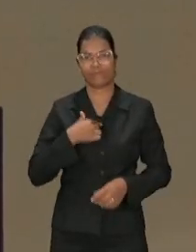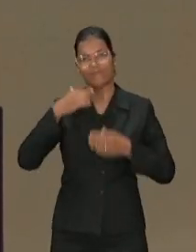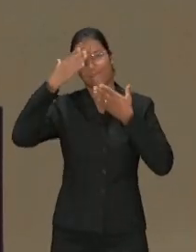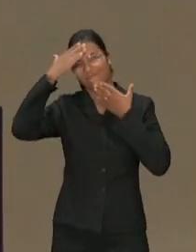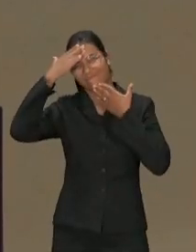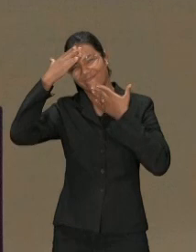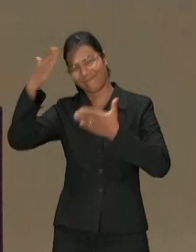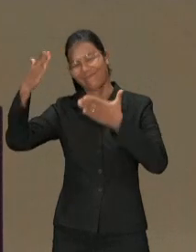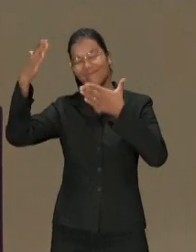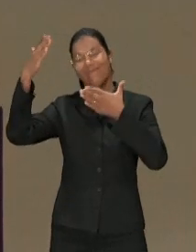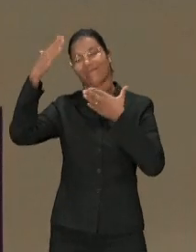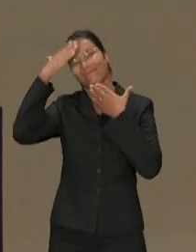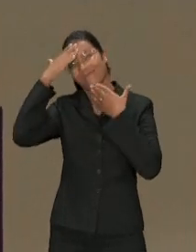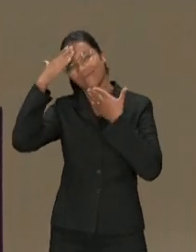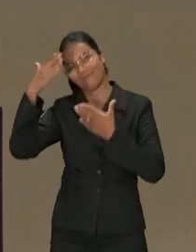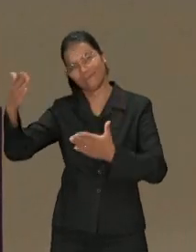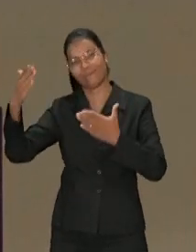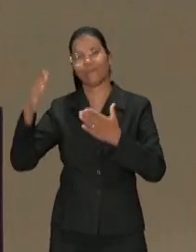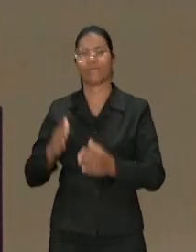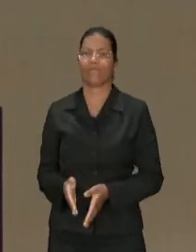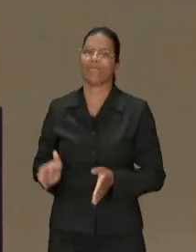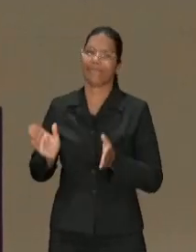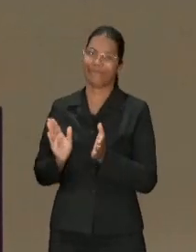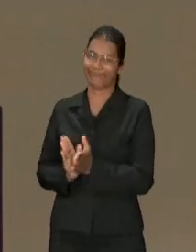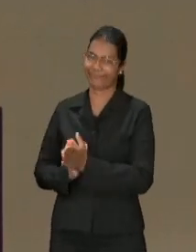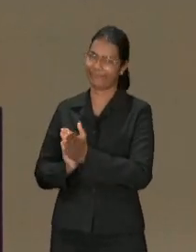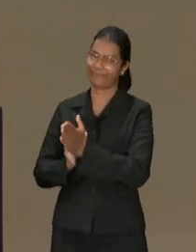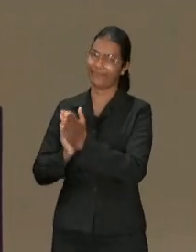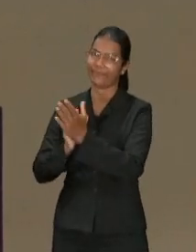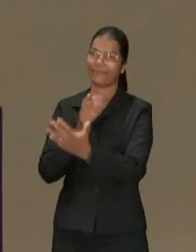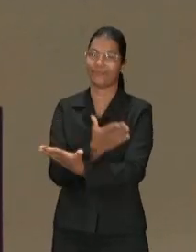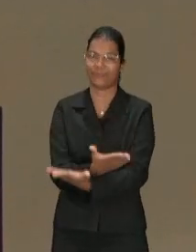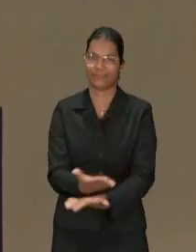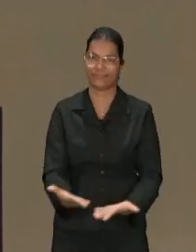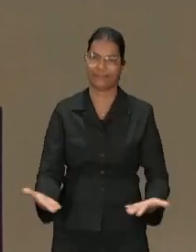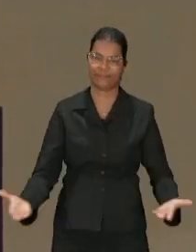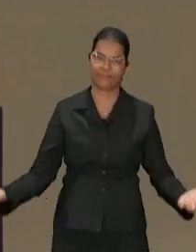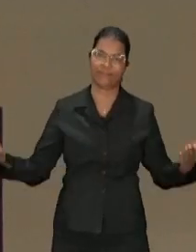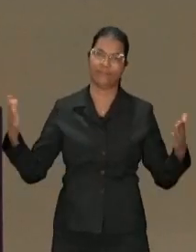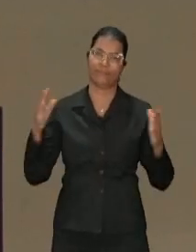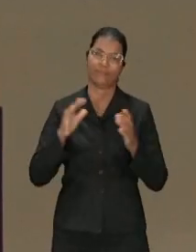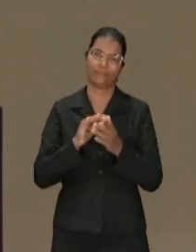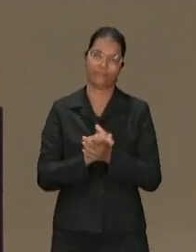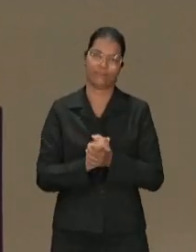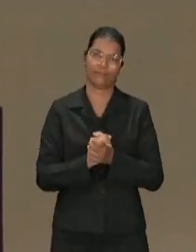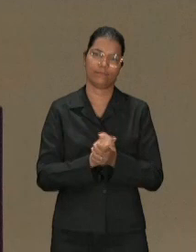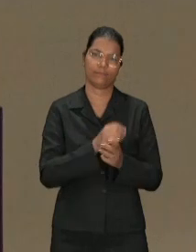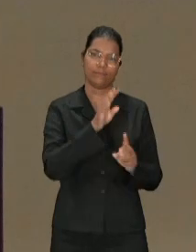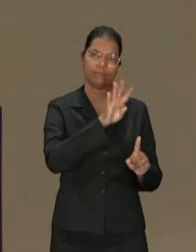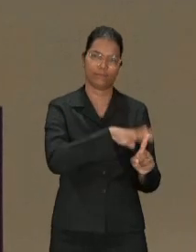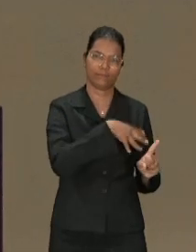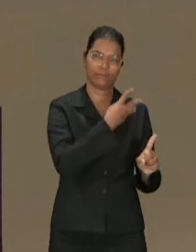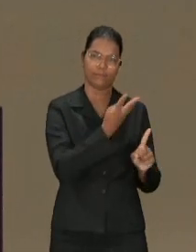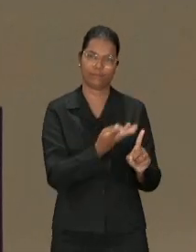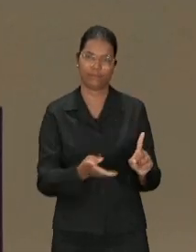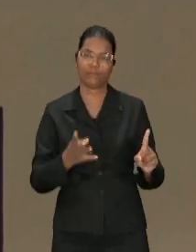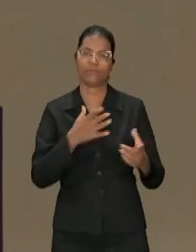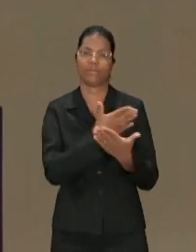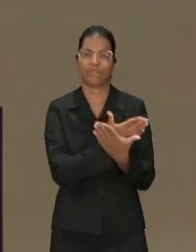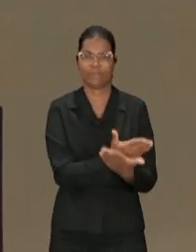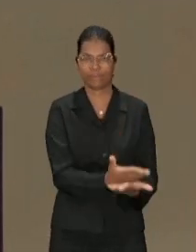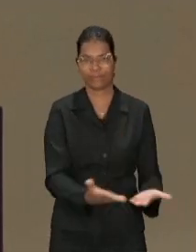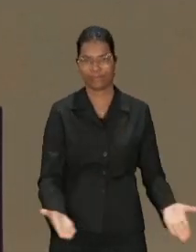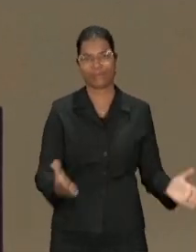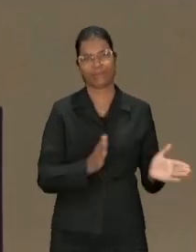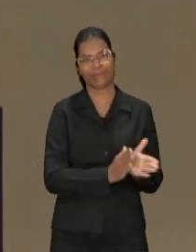agradecido. E parabenizo todos vocês também que receberam honrarias nesta data, porque isso representa